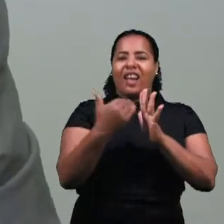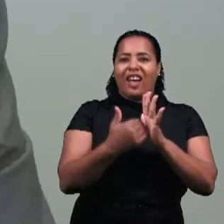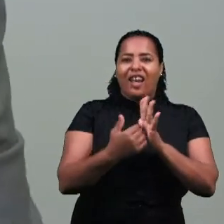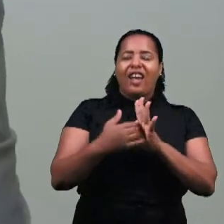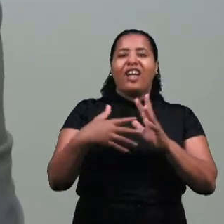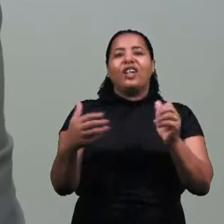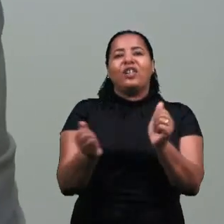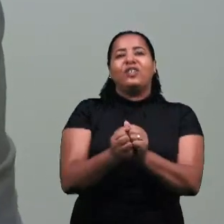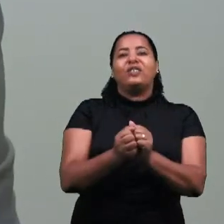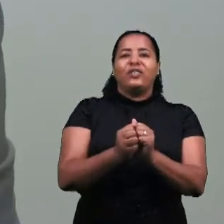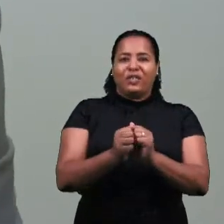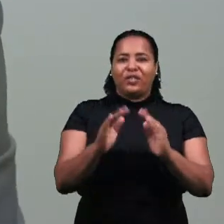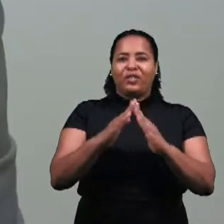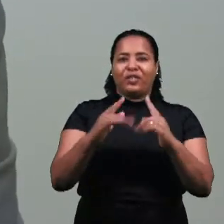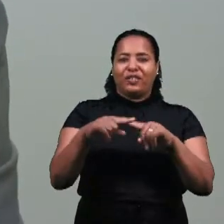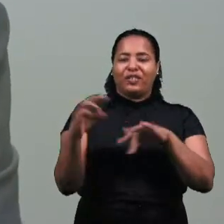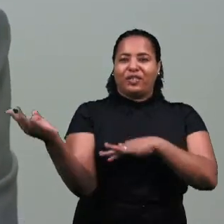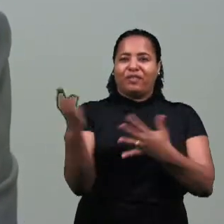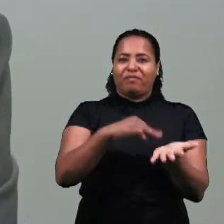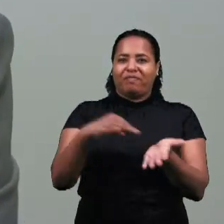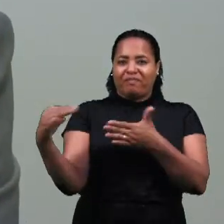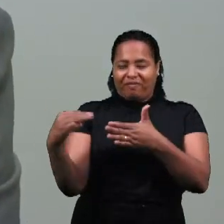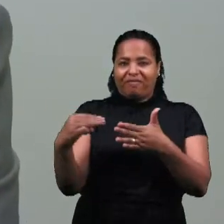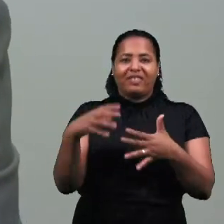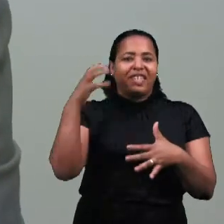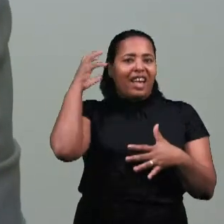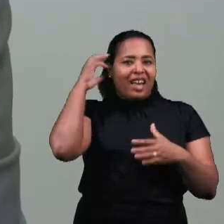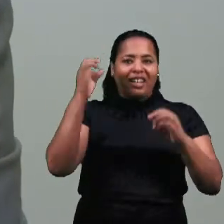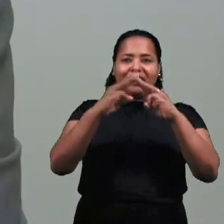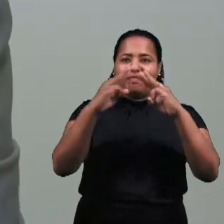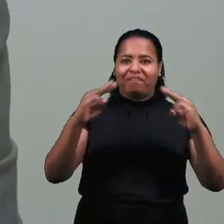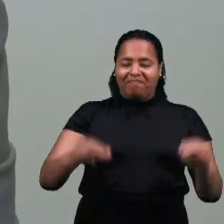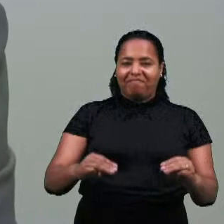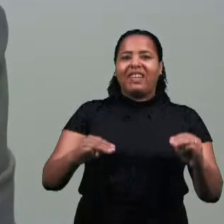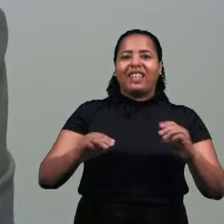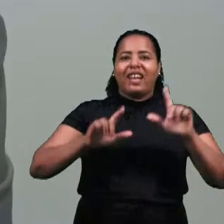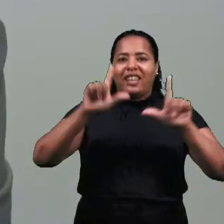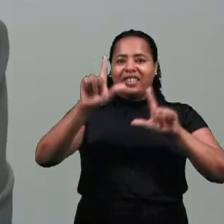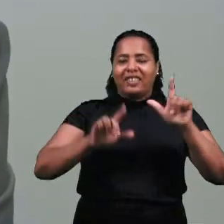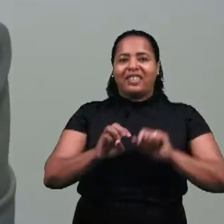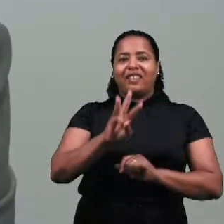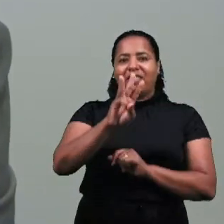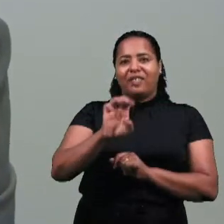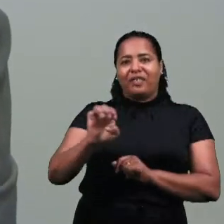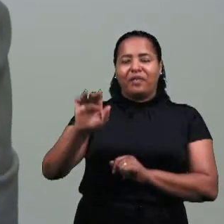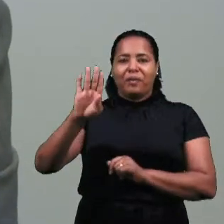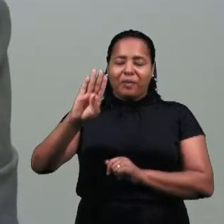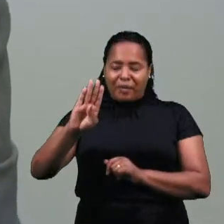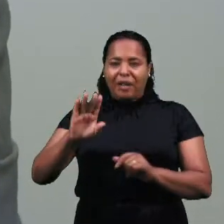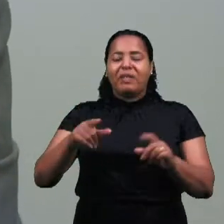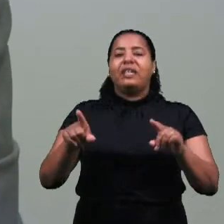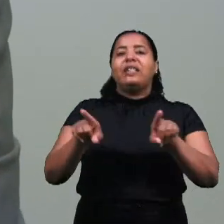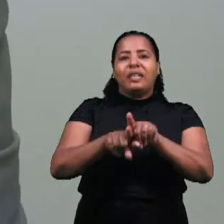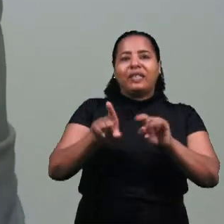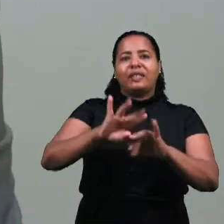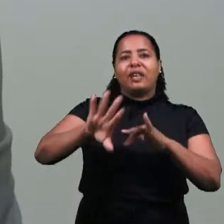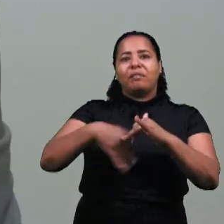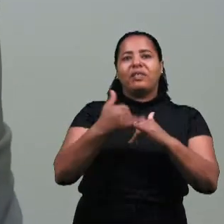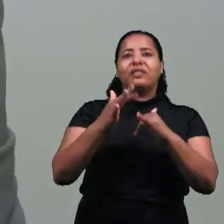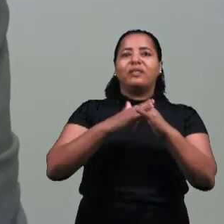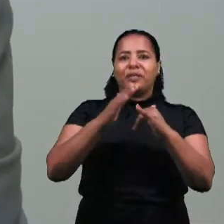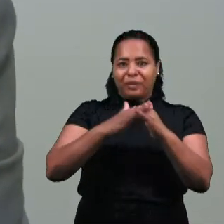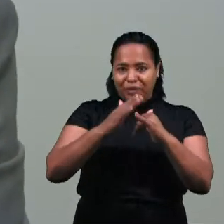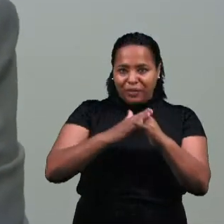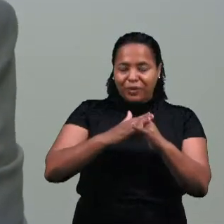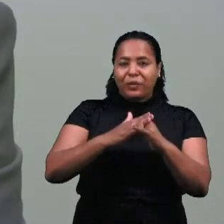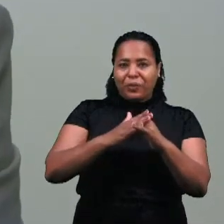Maranata, aqui pela Rádio Manaim, TV Web Manaim, também pelo canal oficial da Igreja Cristã Maranata no YouTube, para esse pré-culto.